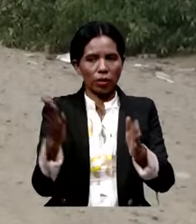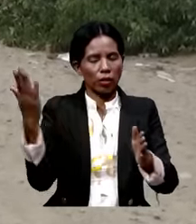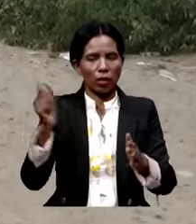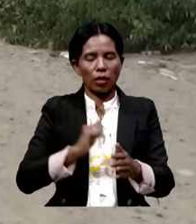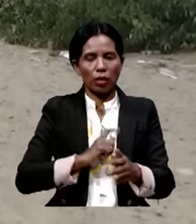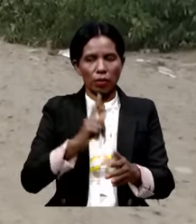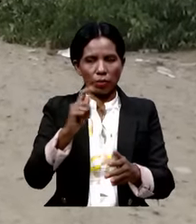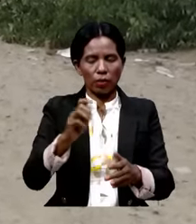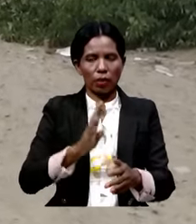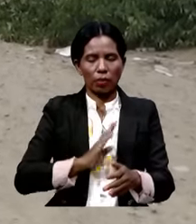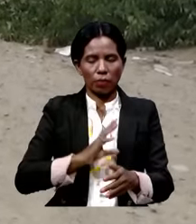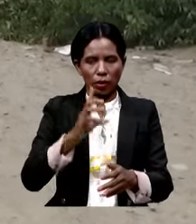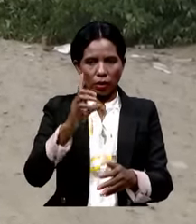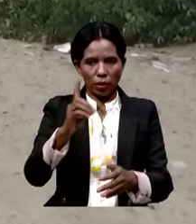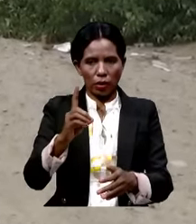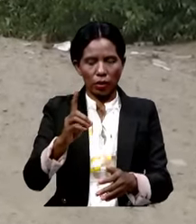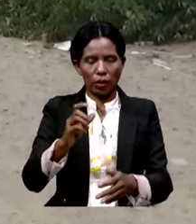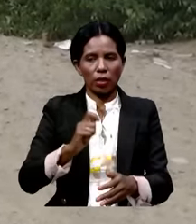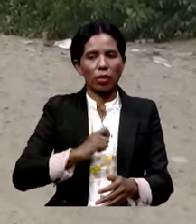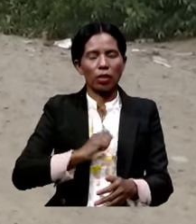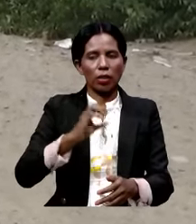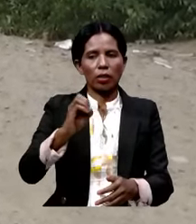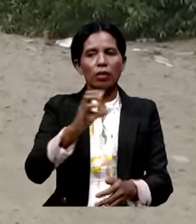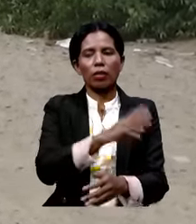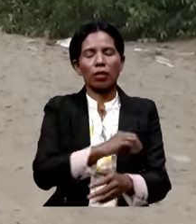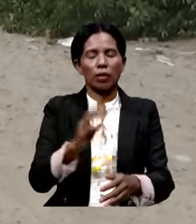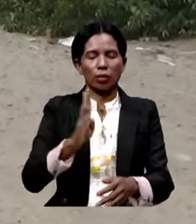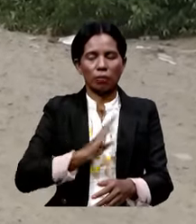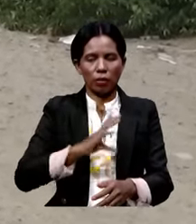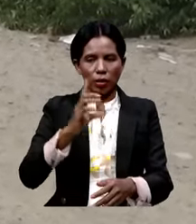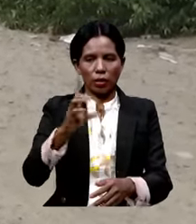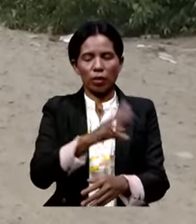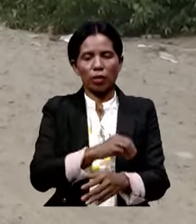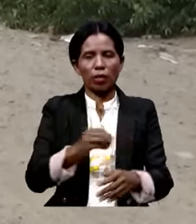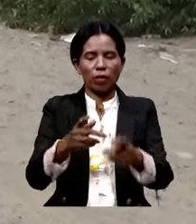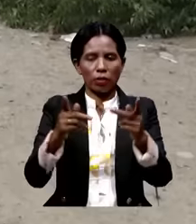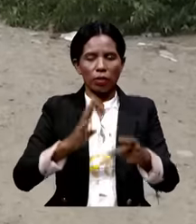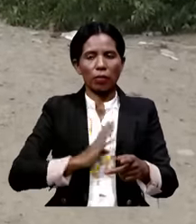Aimutin, Bidau Sengol, Aitara Claran, Raikotu, Bidau Santana, no terminal